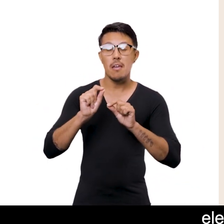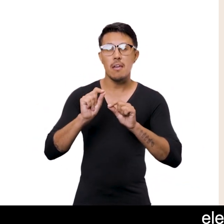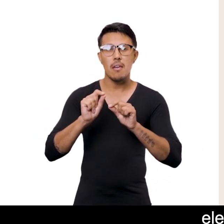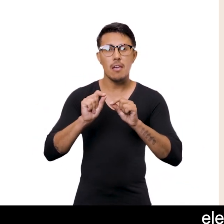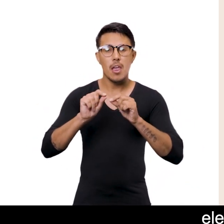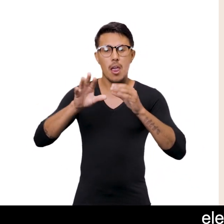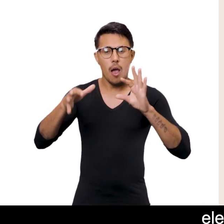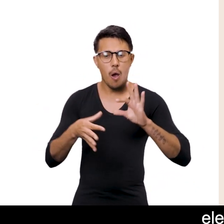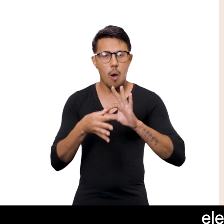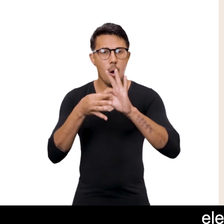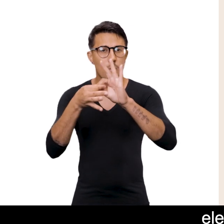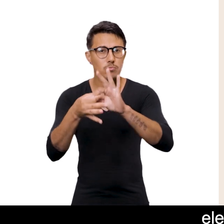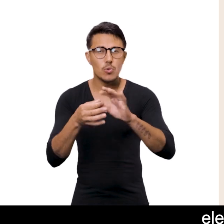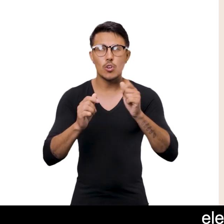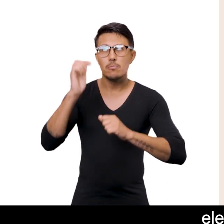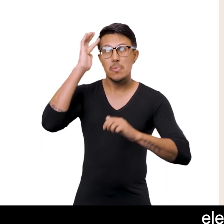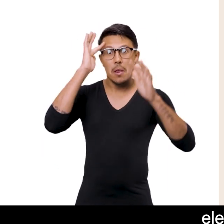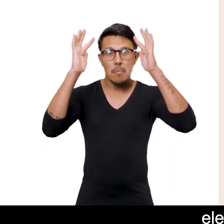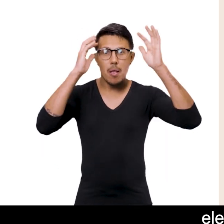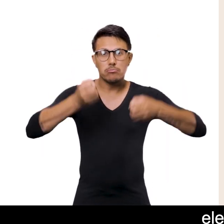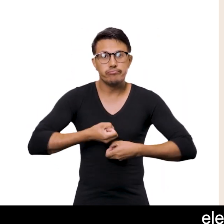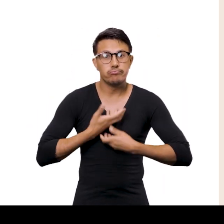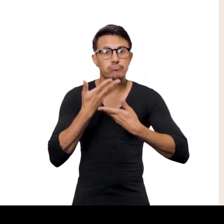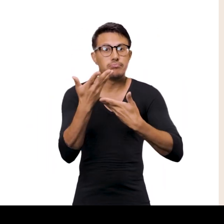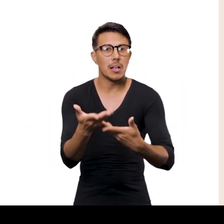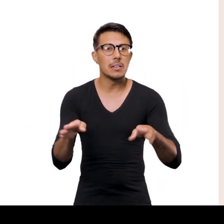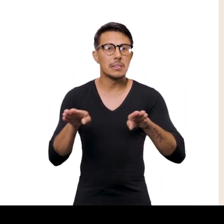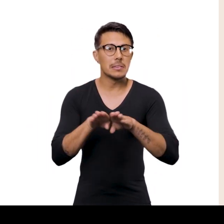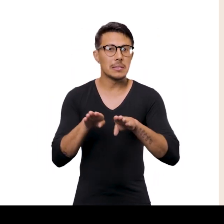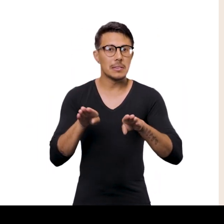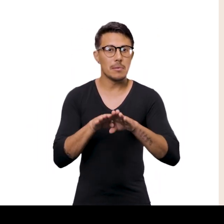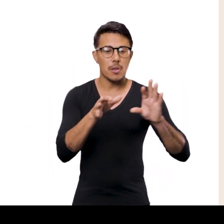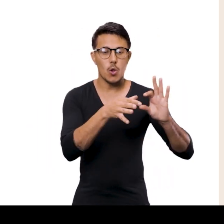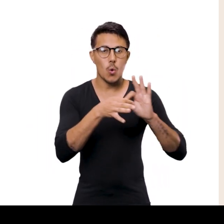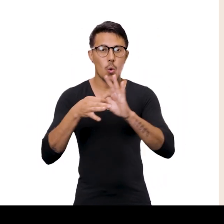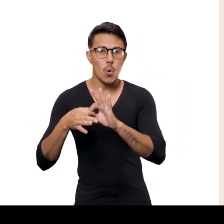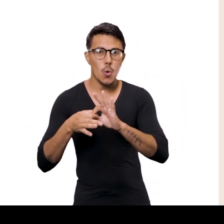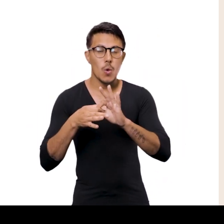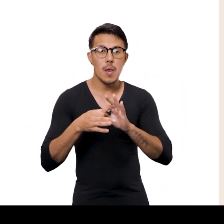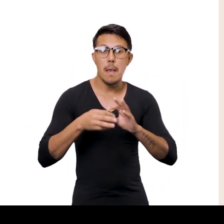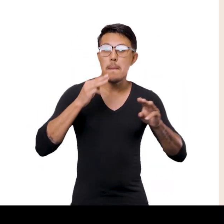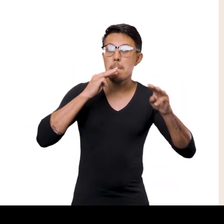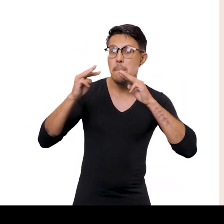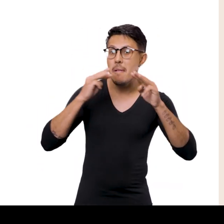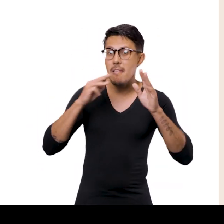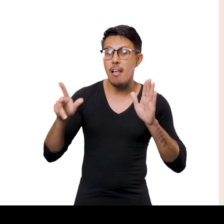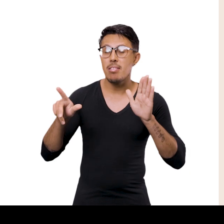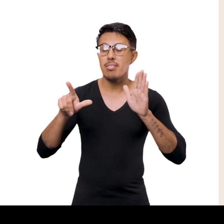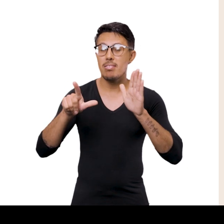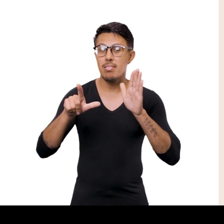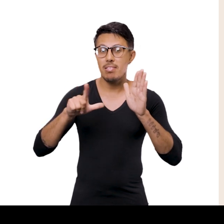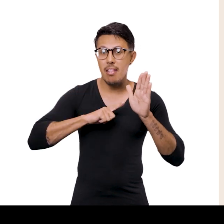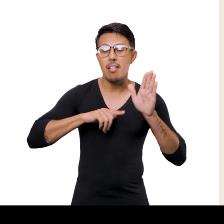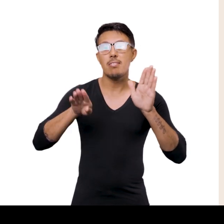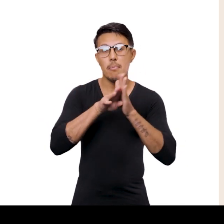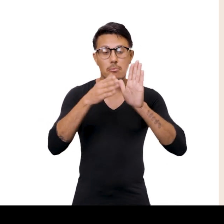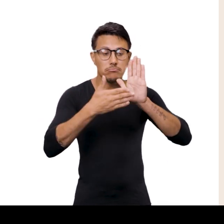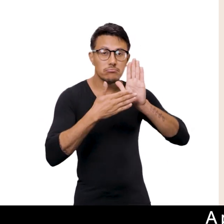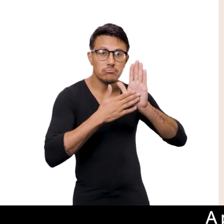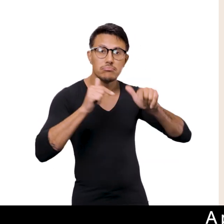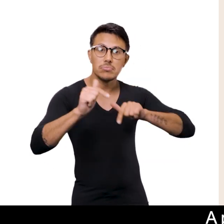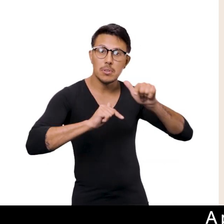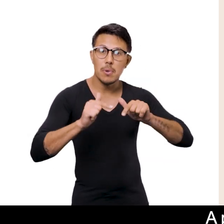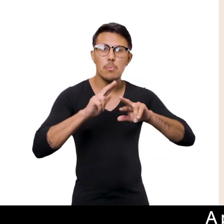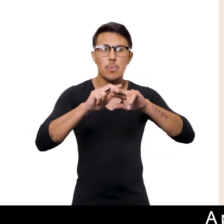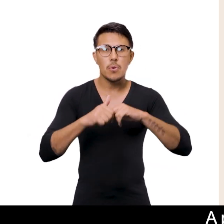que auxiliam na criação de seu imaginário poético e comunicam as mensagens existentes em seus trabalhos.